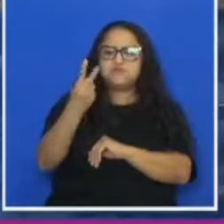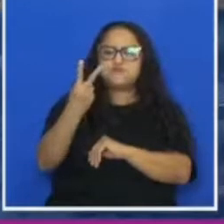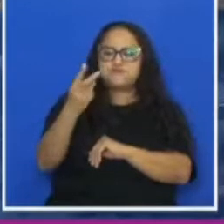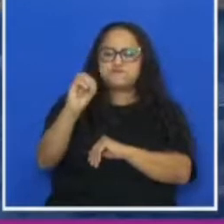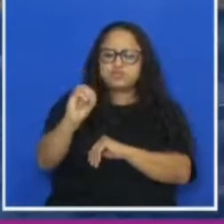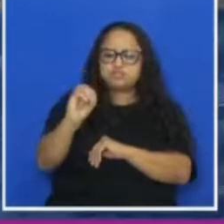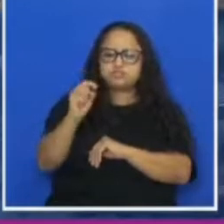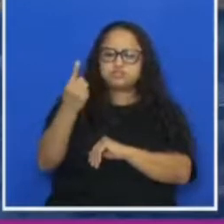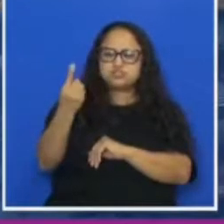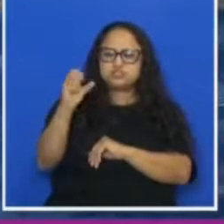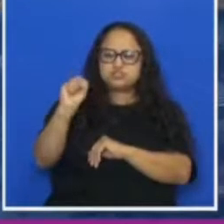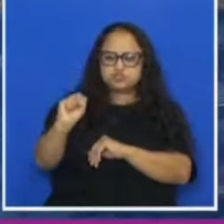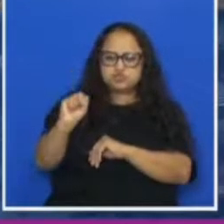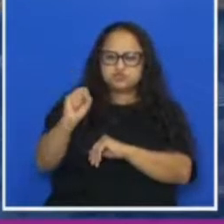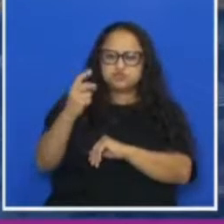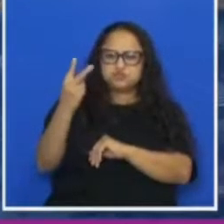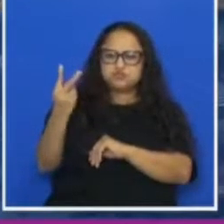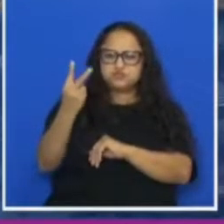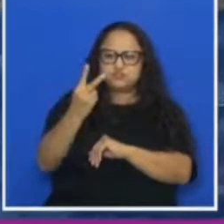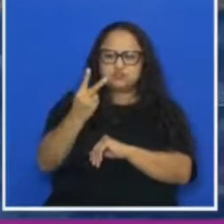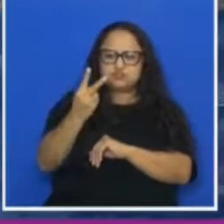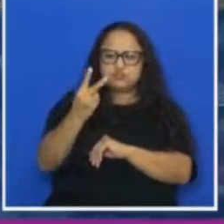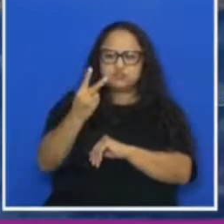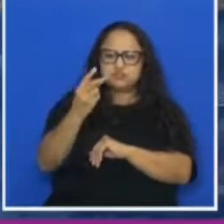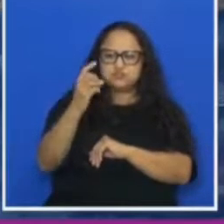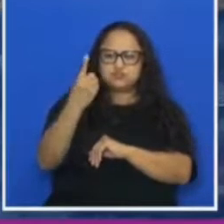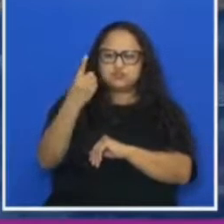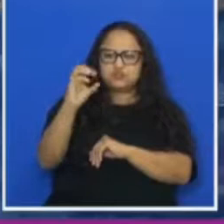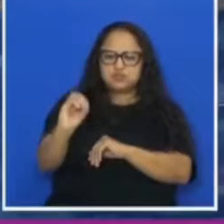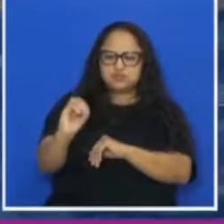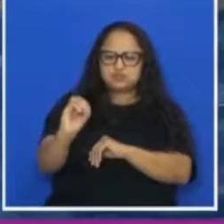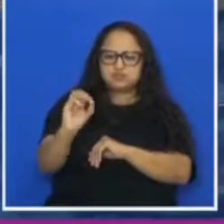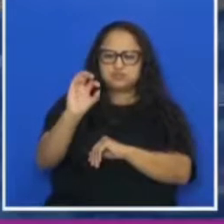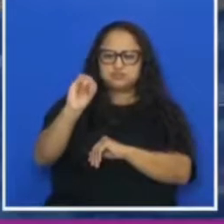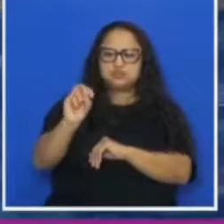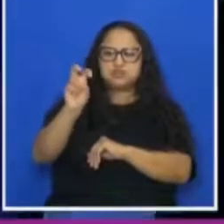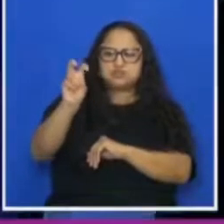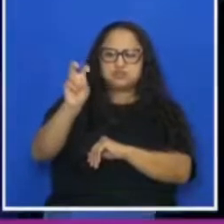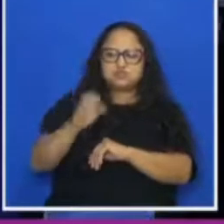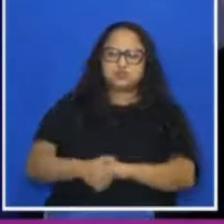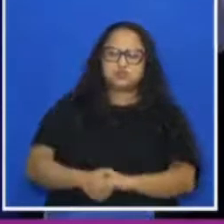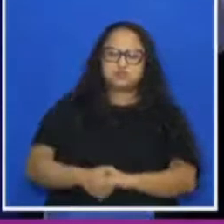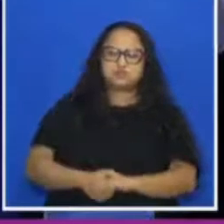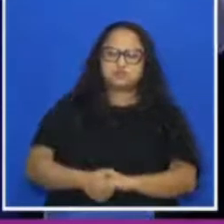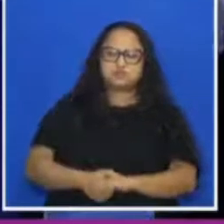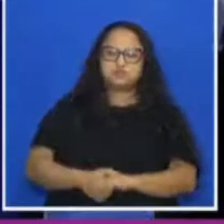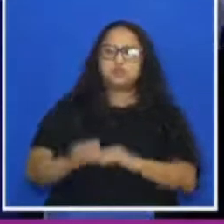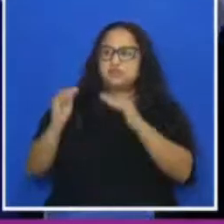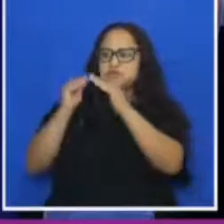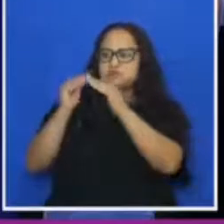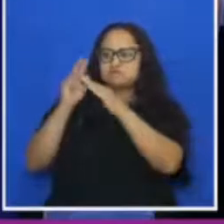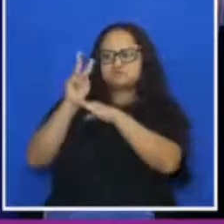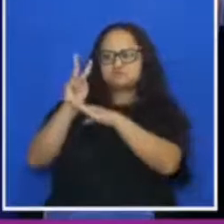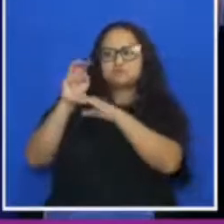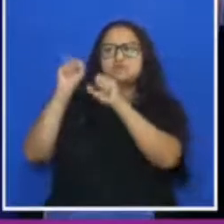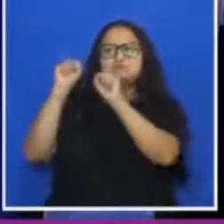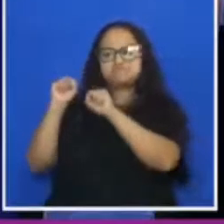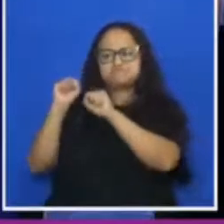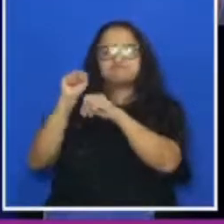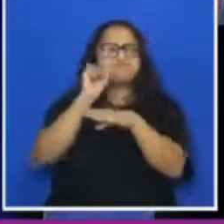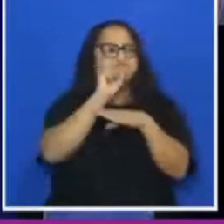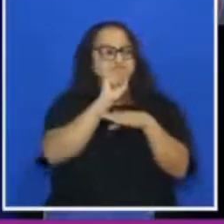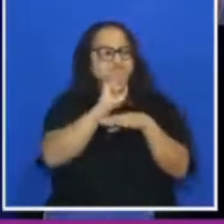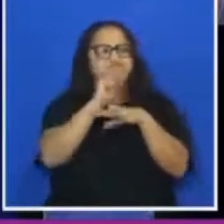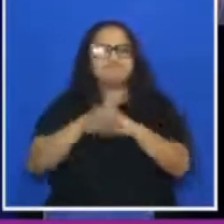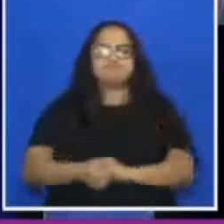20, 18, 22, 10 e 05. Auditores, confirmam? Sim, confirmo.